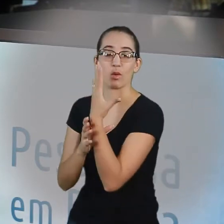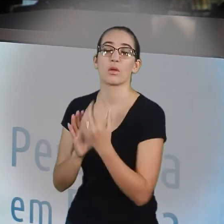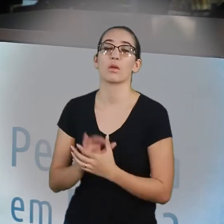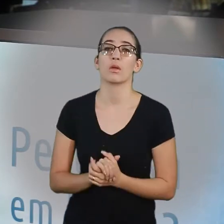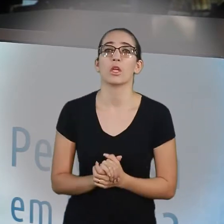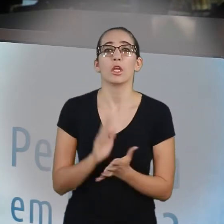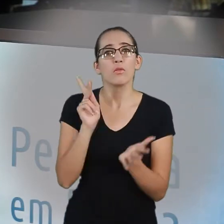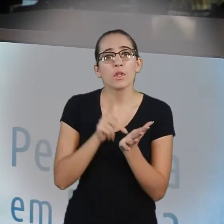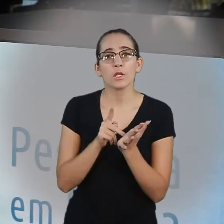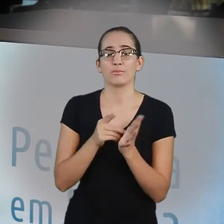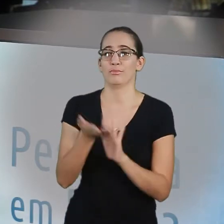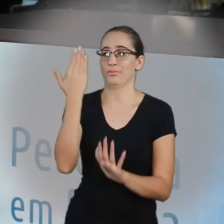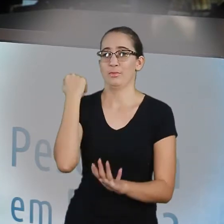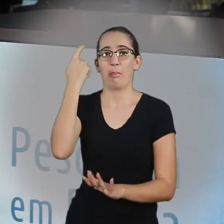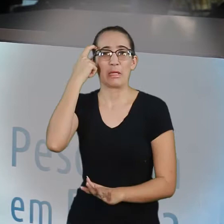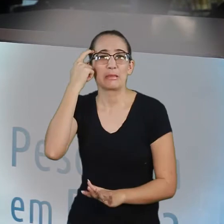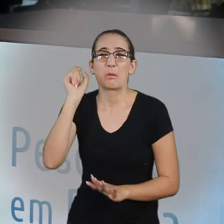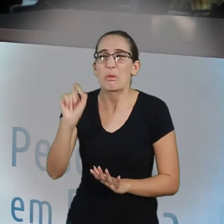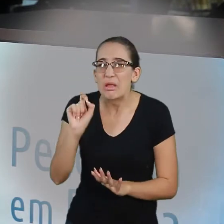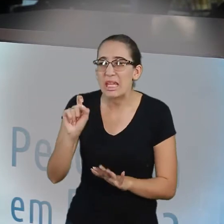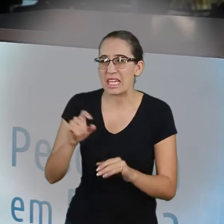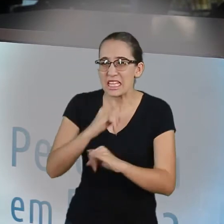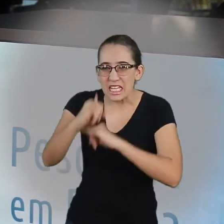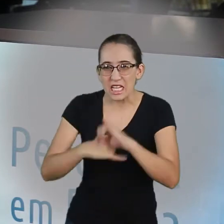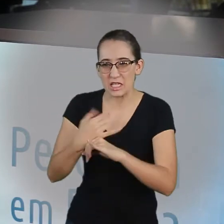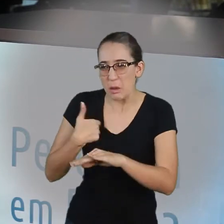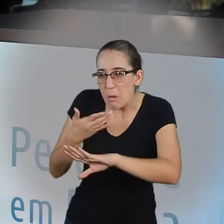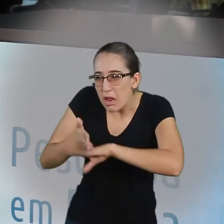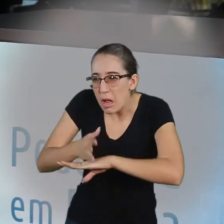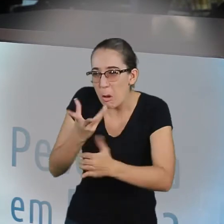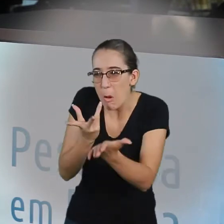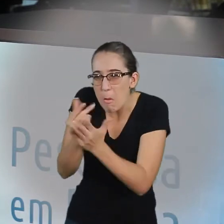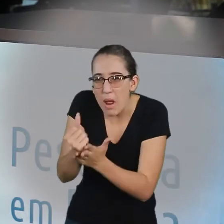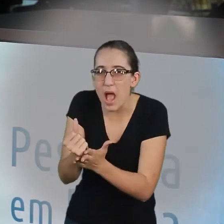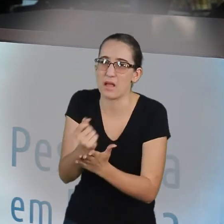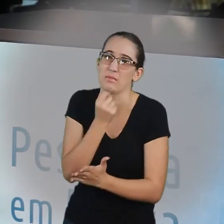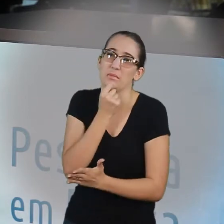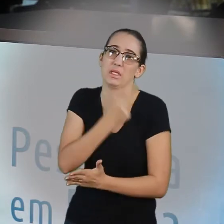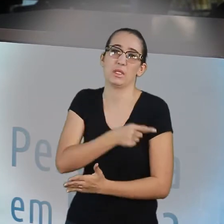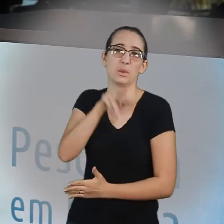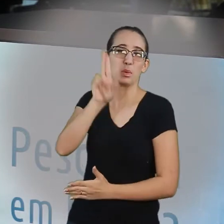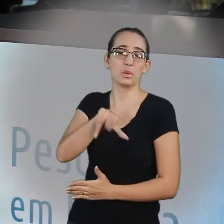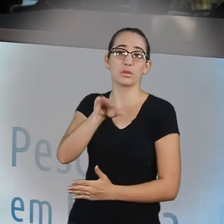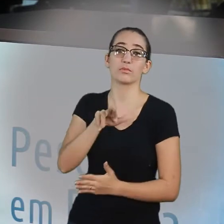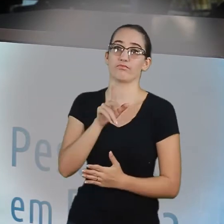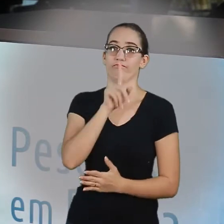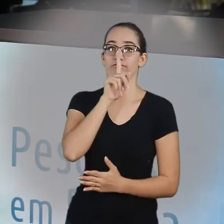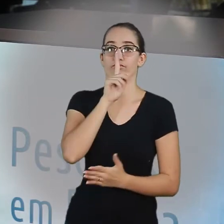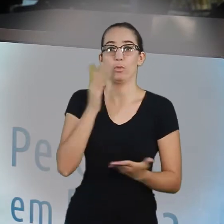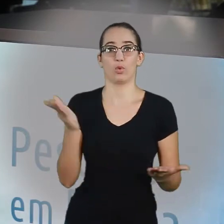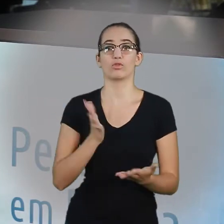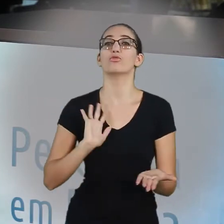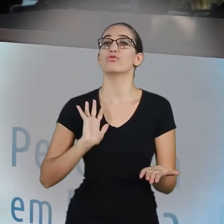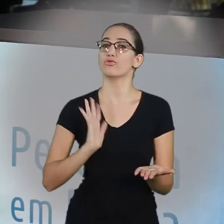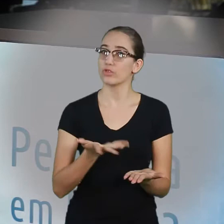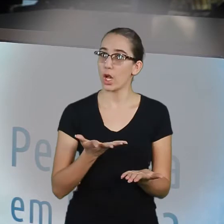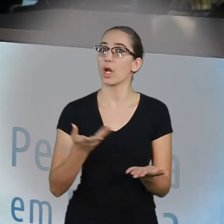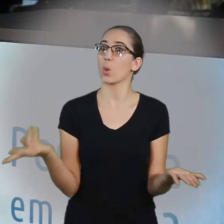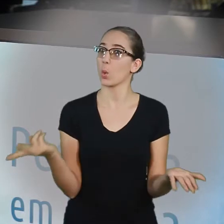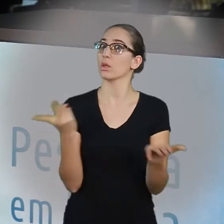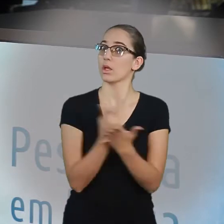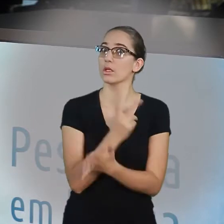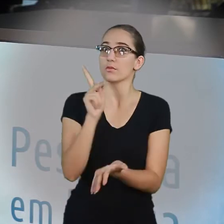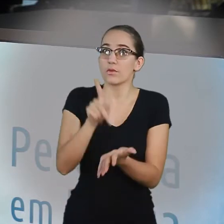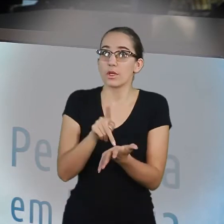que provavelmente nunca seria viável. Bom, hoje em dia o que a gente percebe é que o comércio de rua, o comércio de